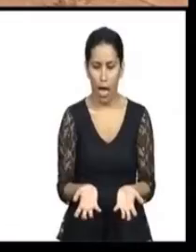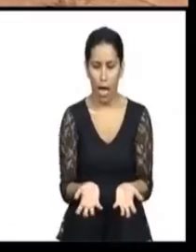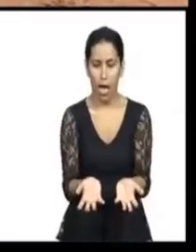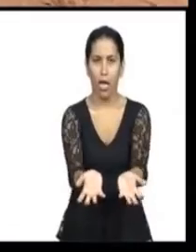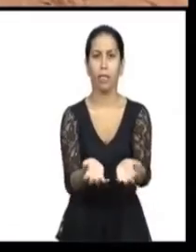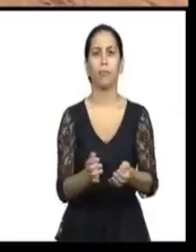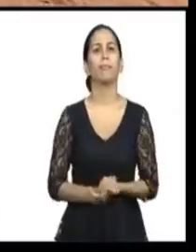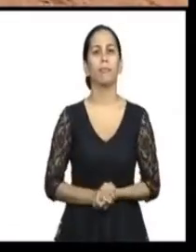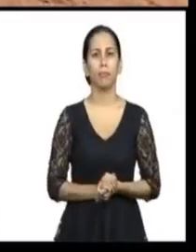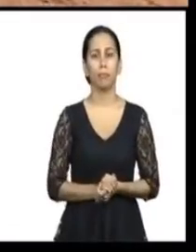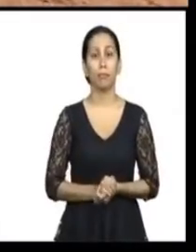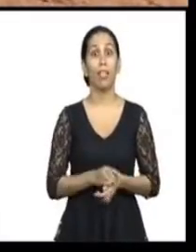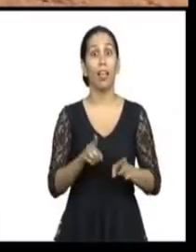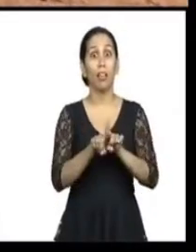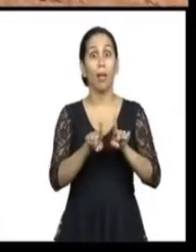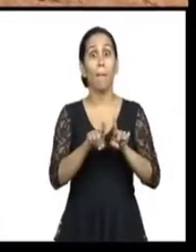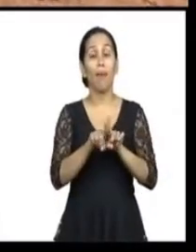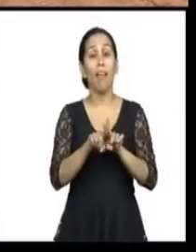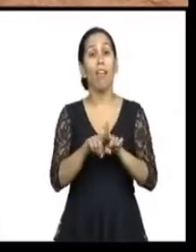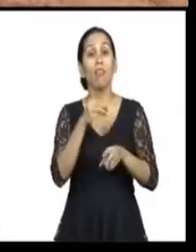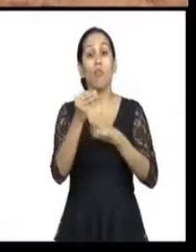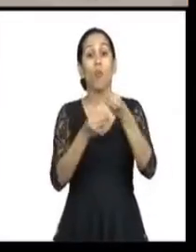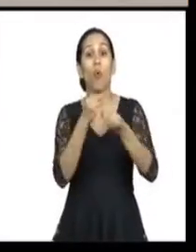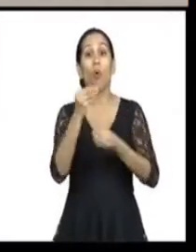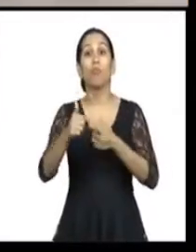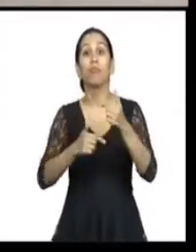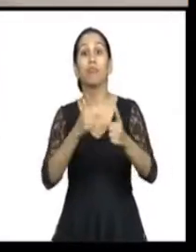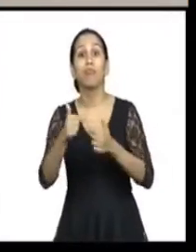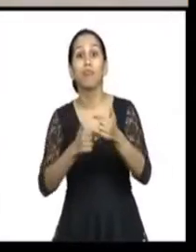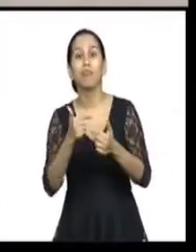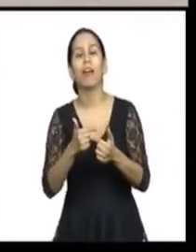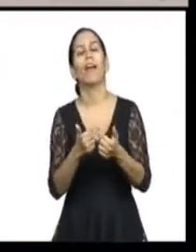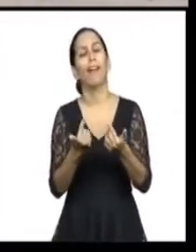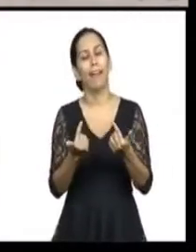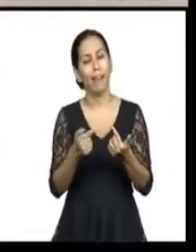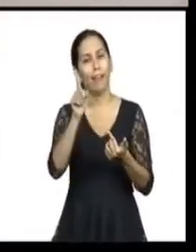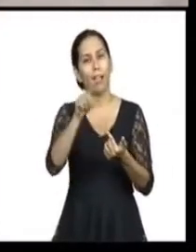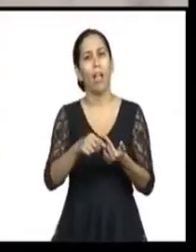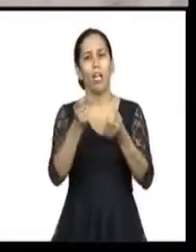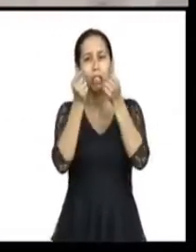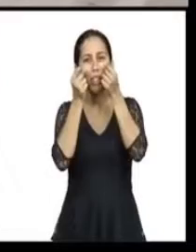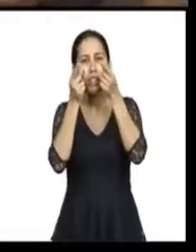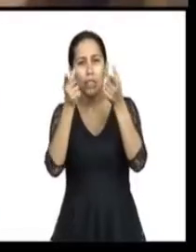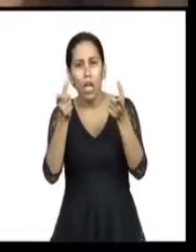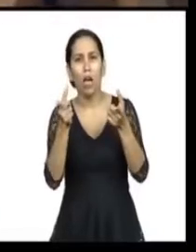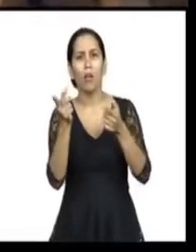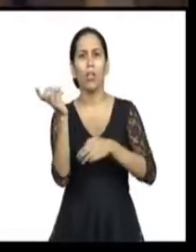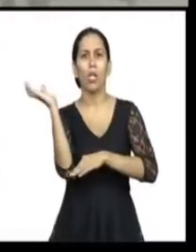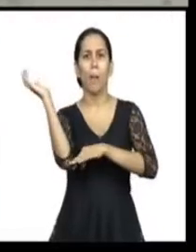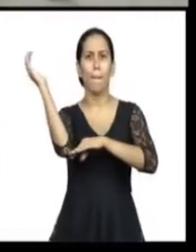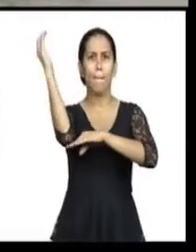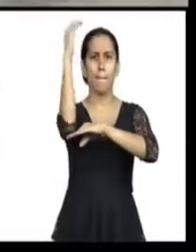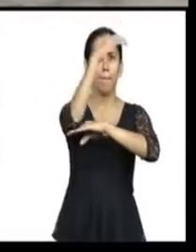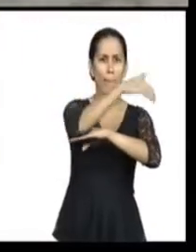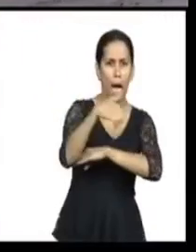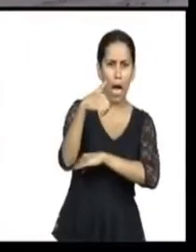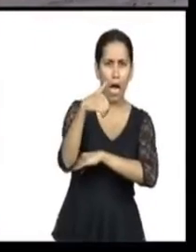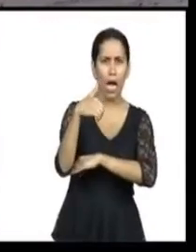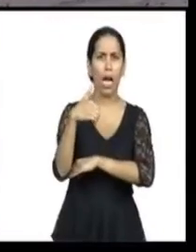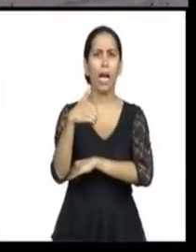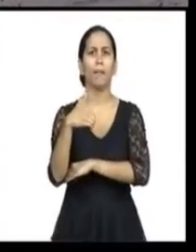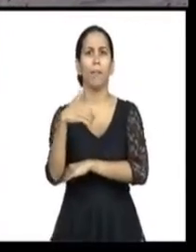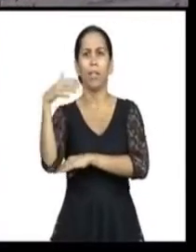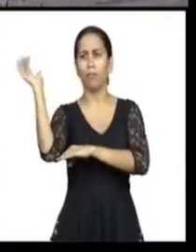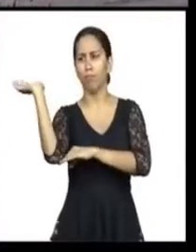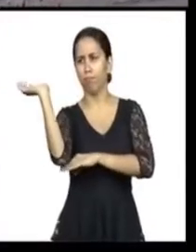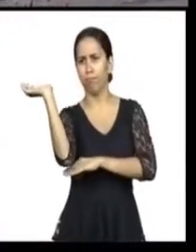do cuidado para conduzir um equipamento, é preciso ficar atento com suas partes móveis, como lanças, lâminas e